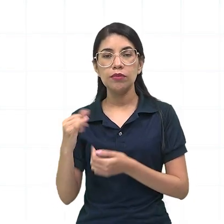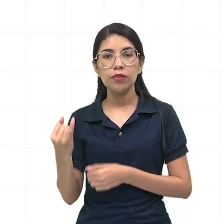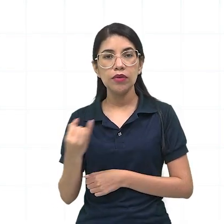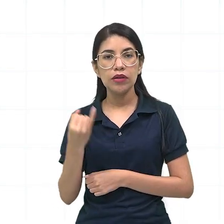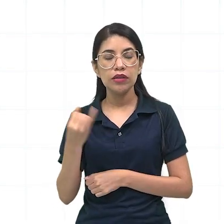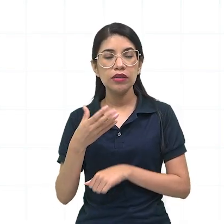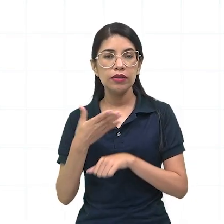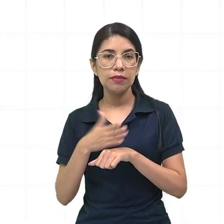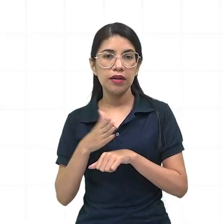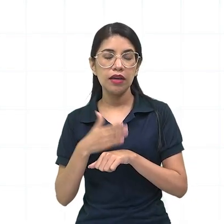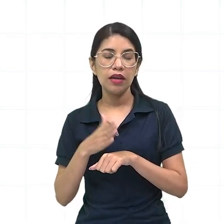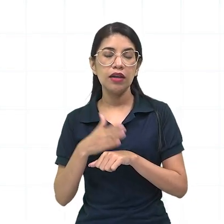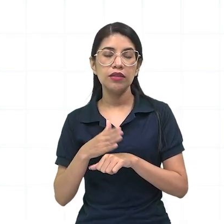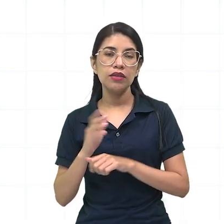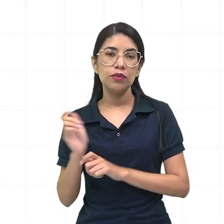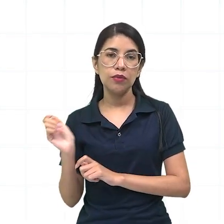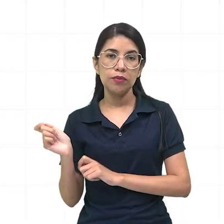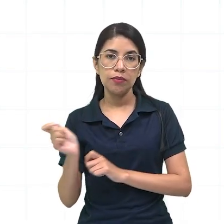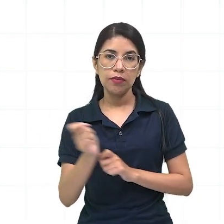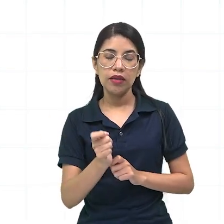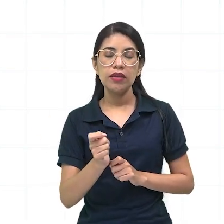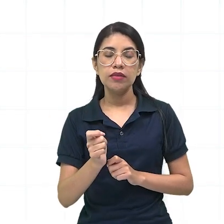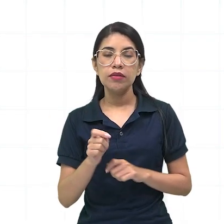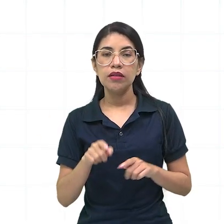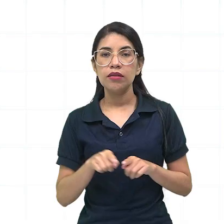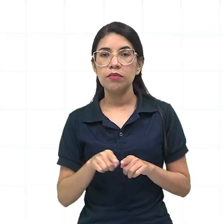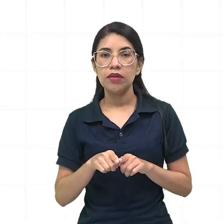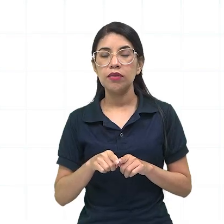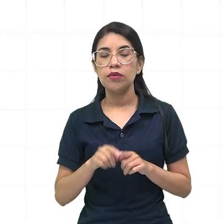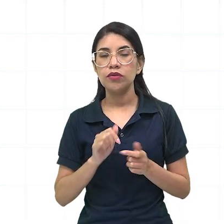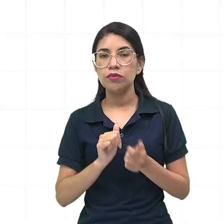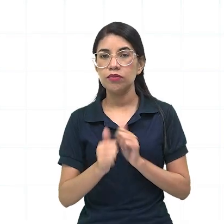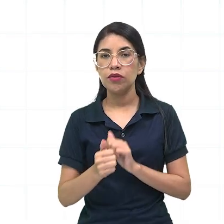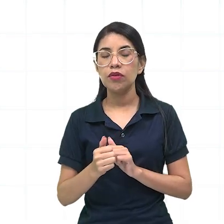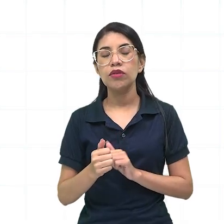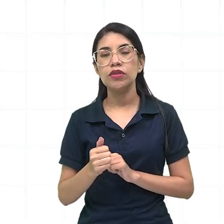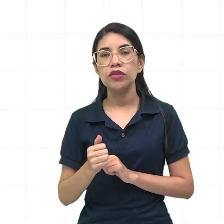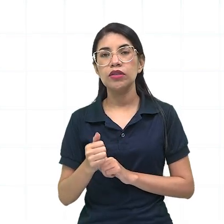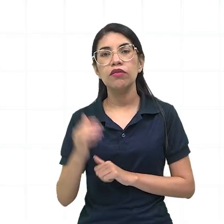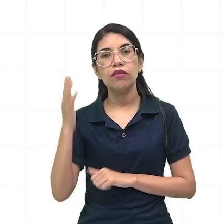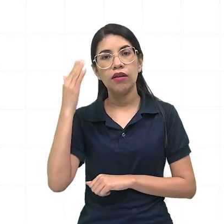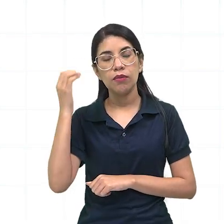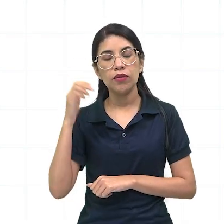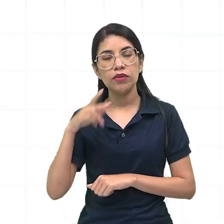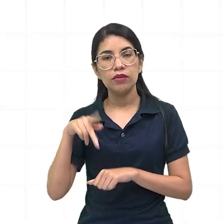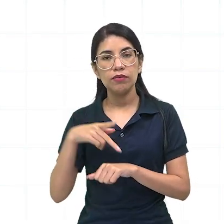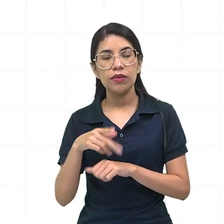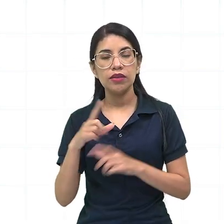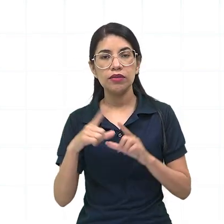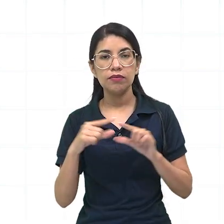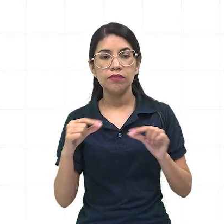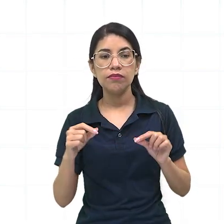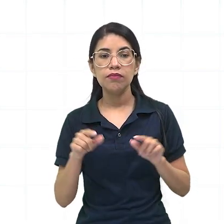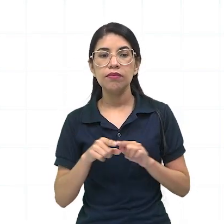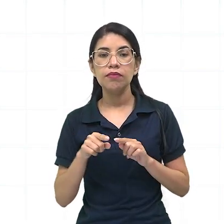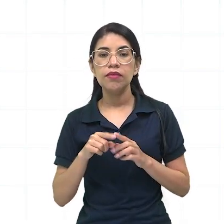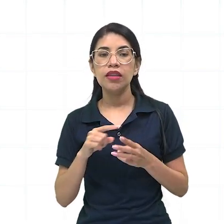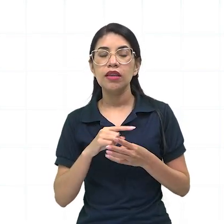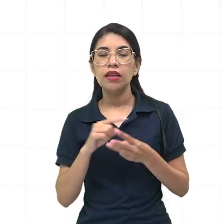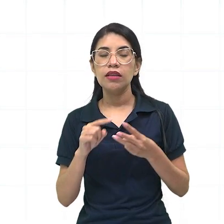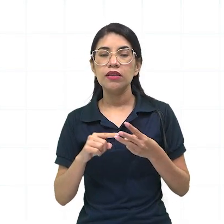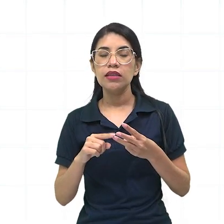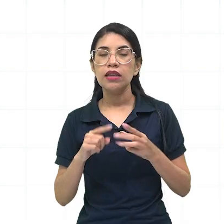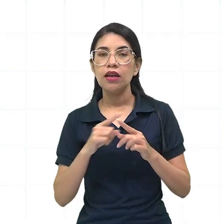também têm o beisebol lá como um dos principais esportes, né, do país. E as